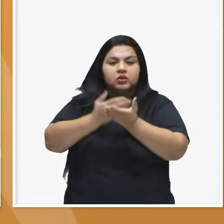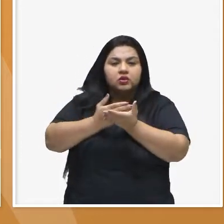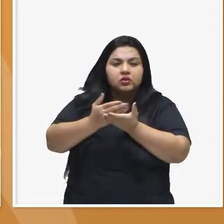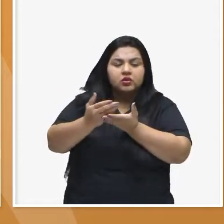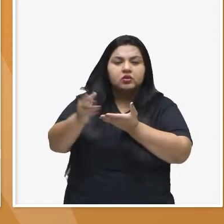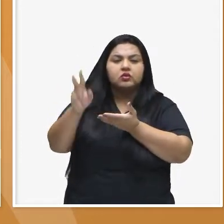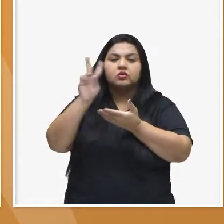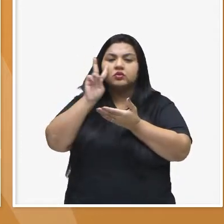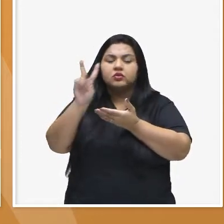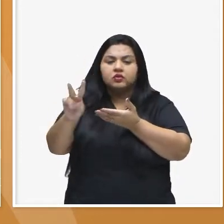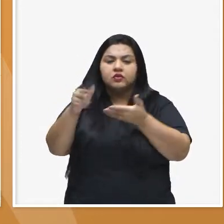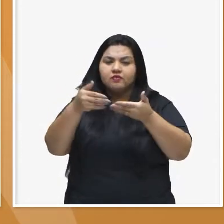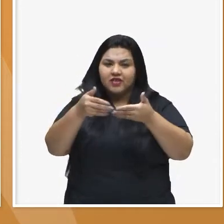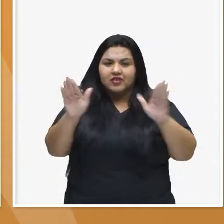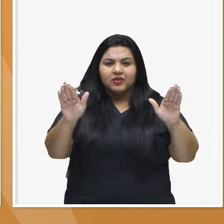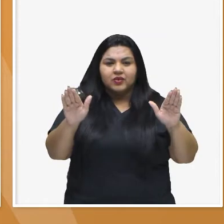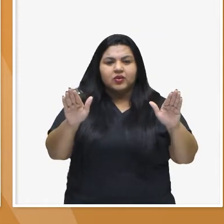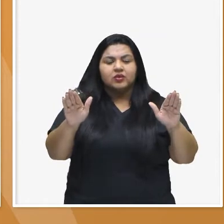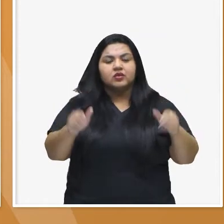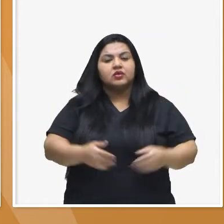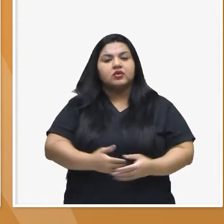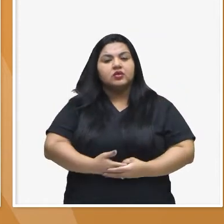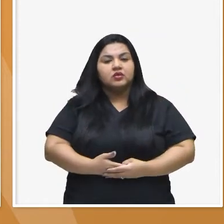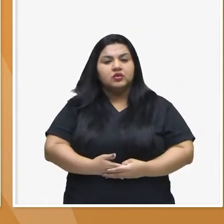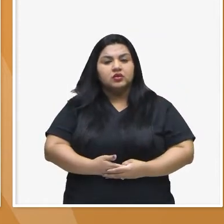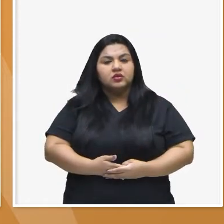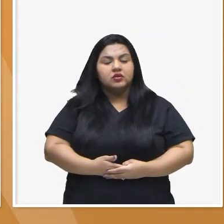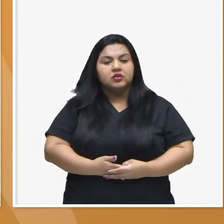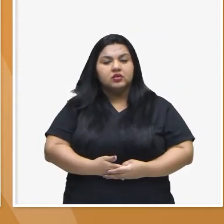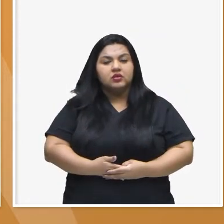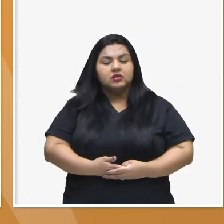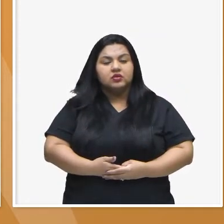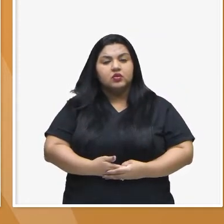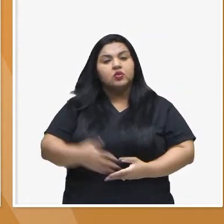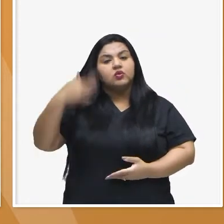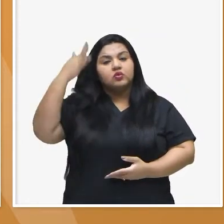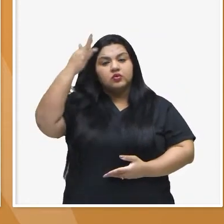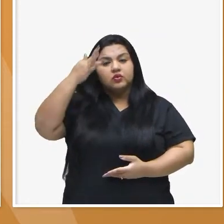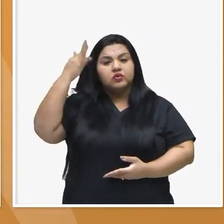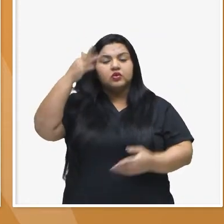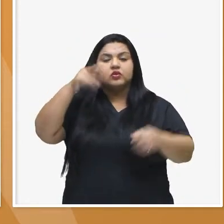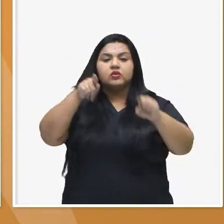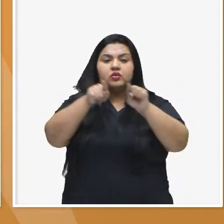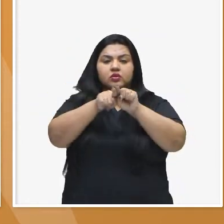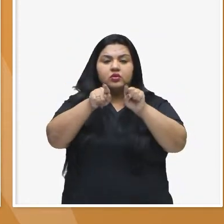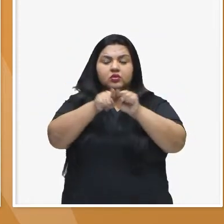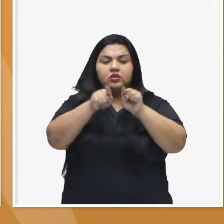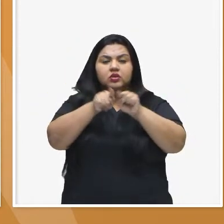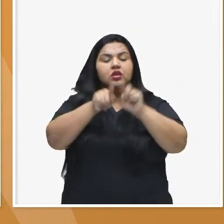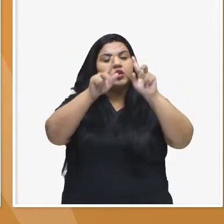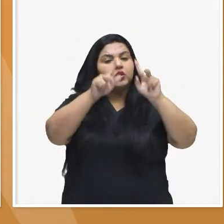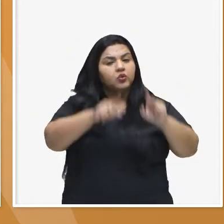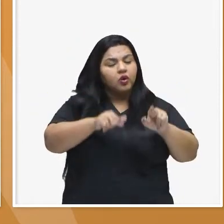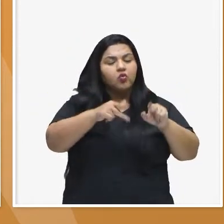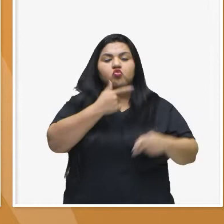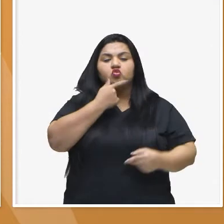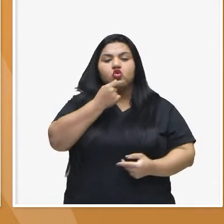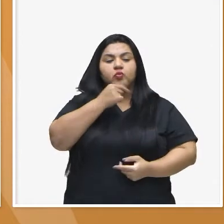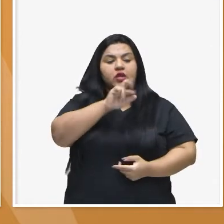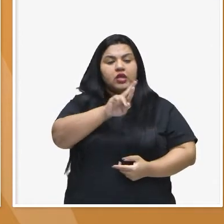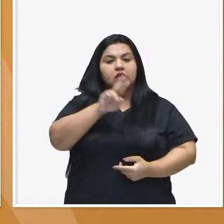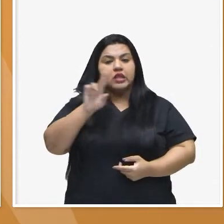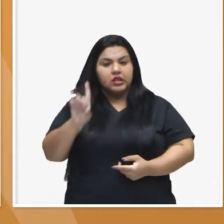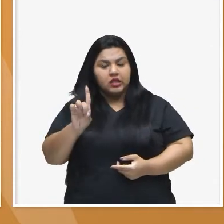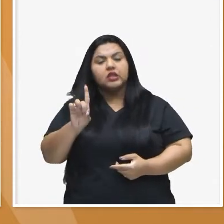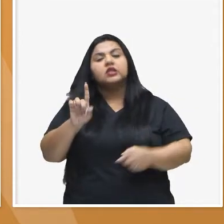viram na abertura, nós vamos falar aí sobre um grande filósofo também, assim como René Descartes, Nós